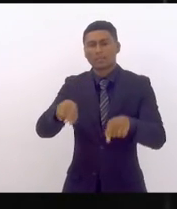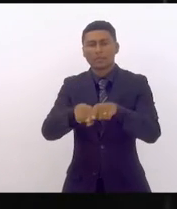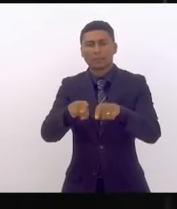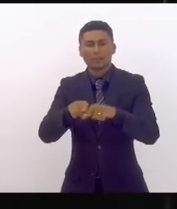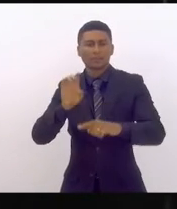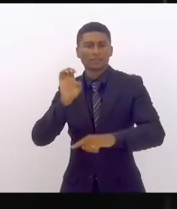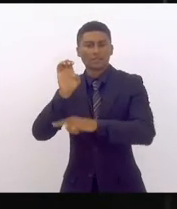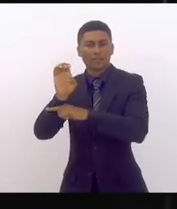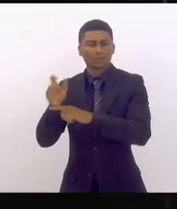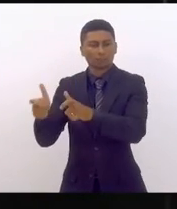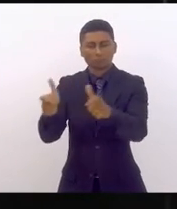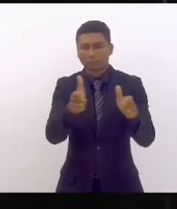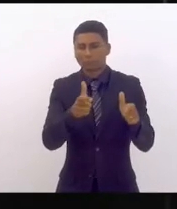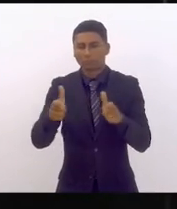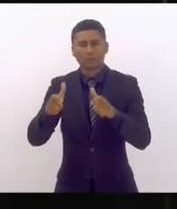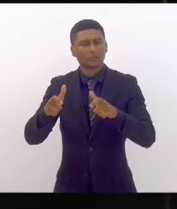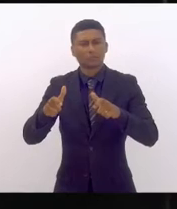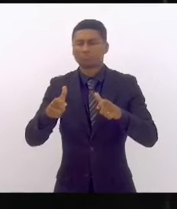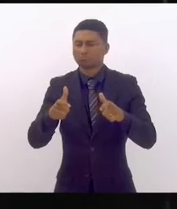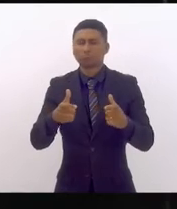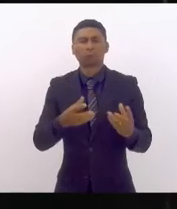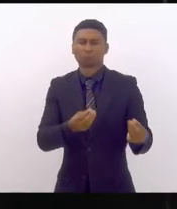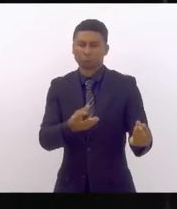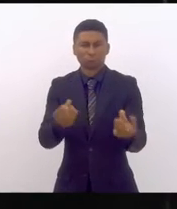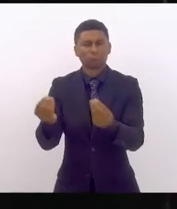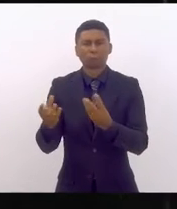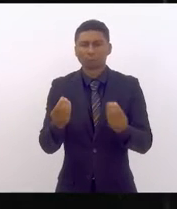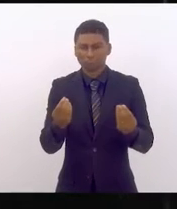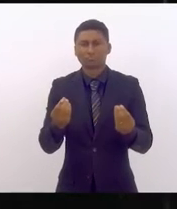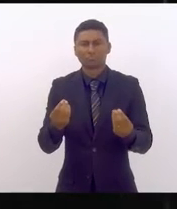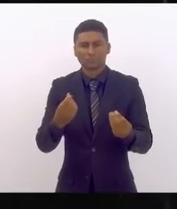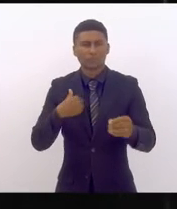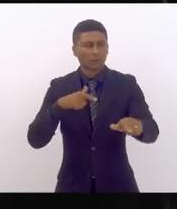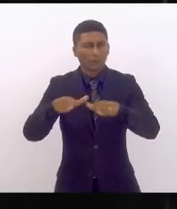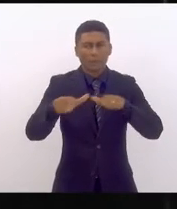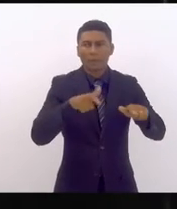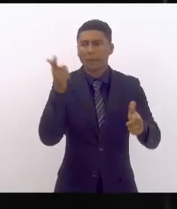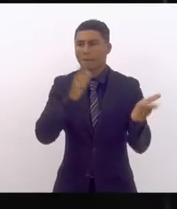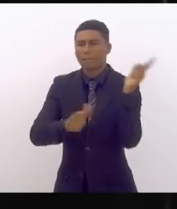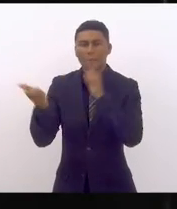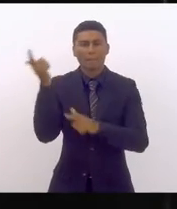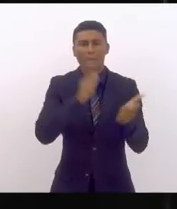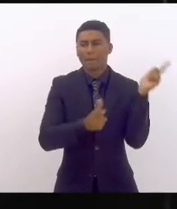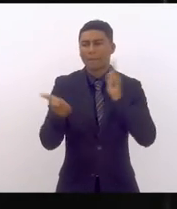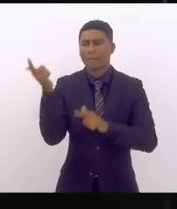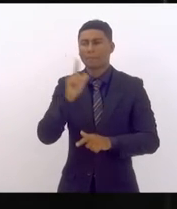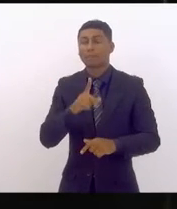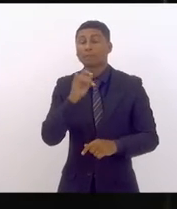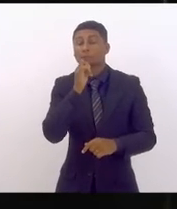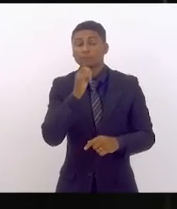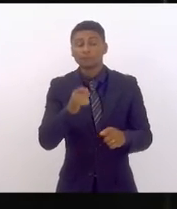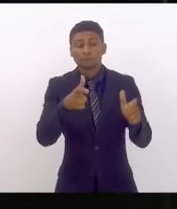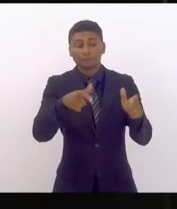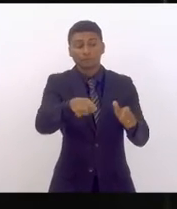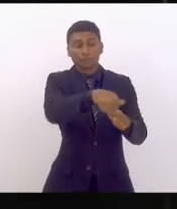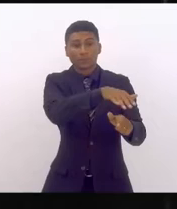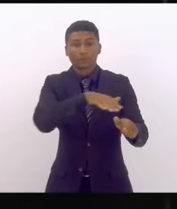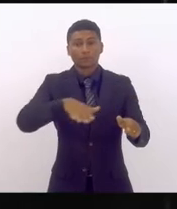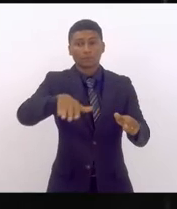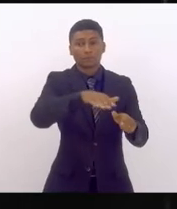eu começo aqui falando é as minhas conquistas para Baixada Fluminense